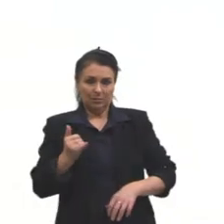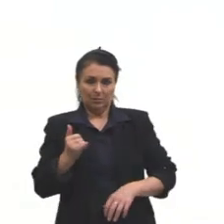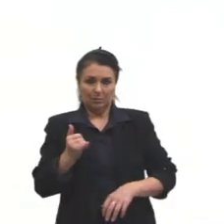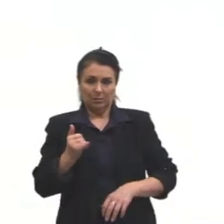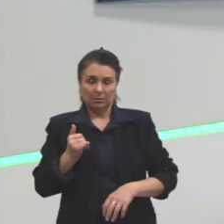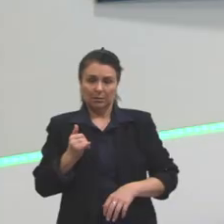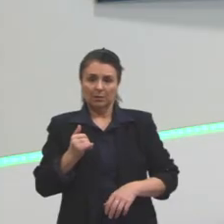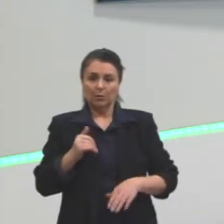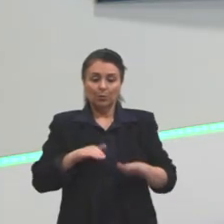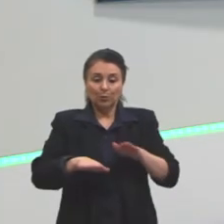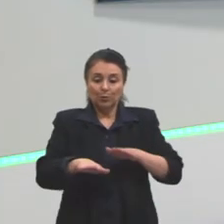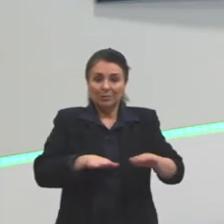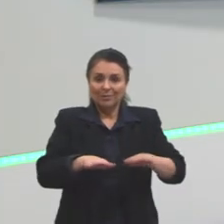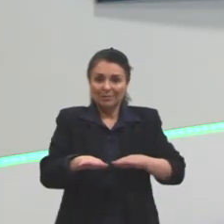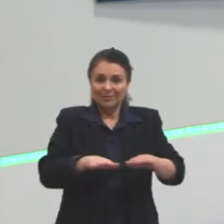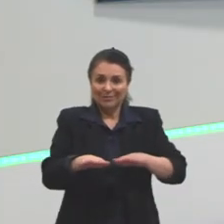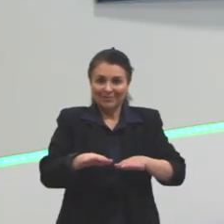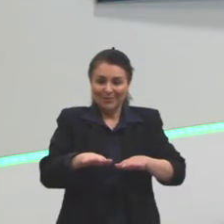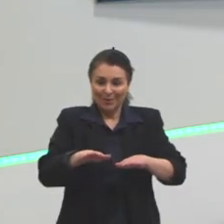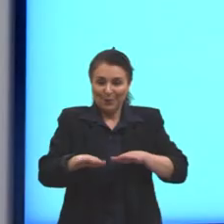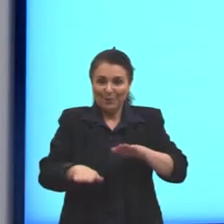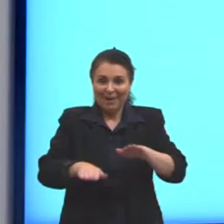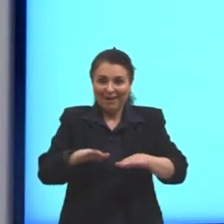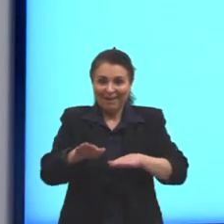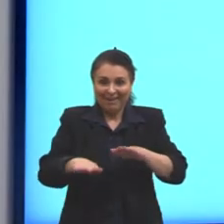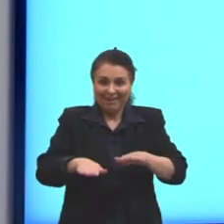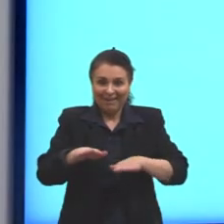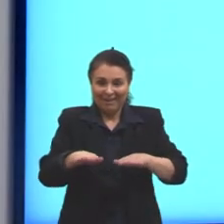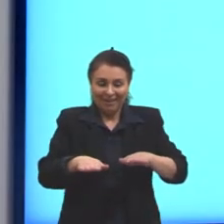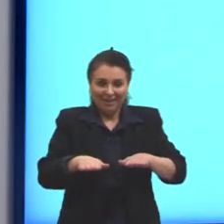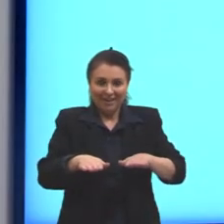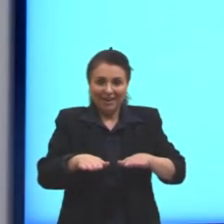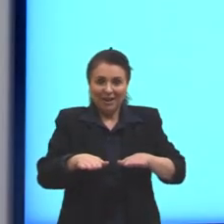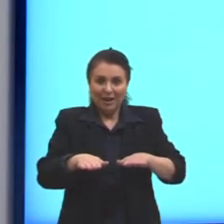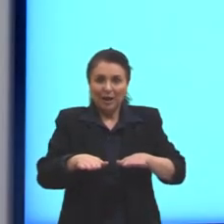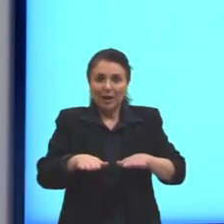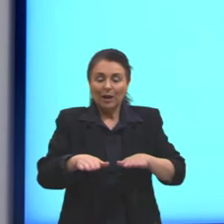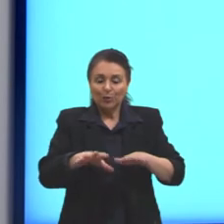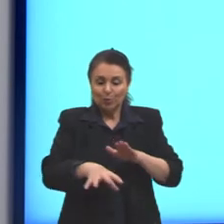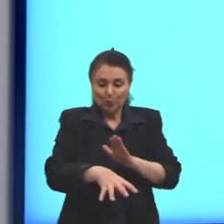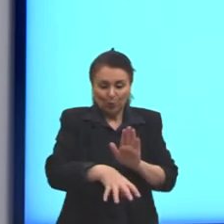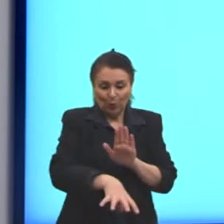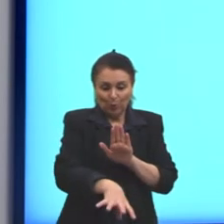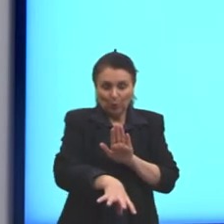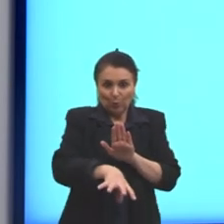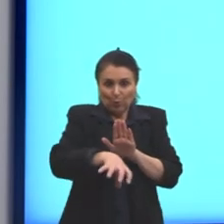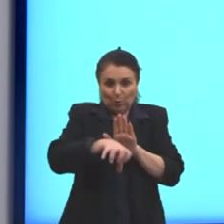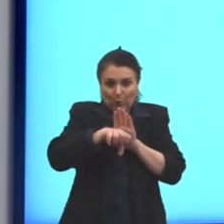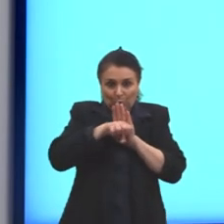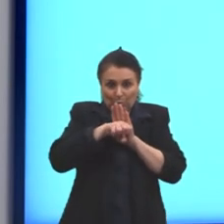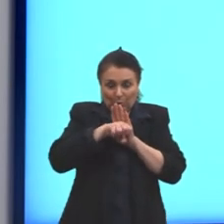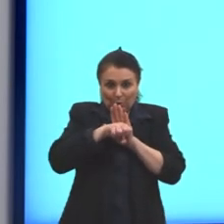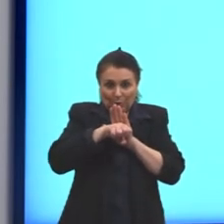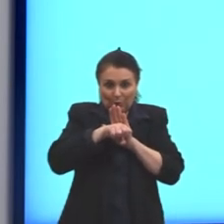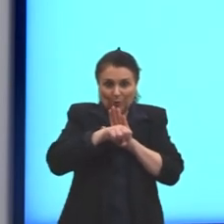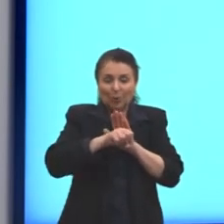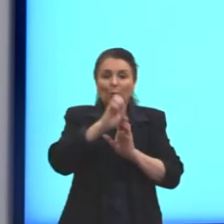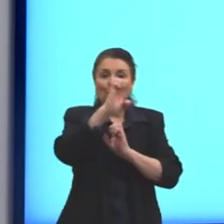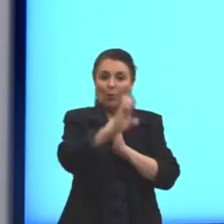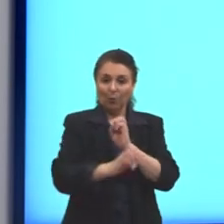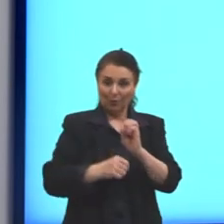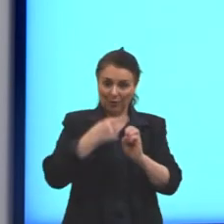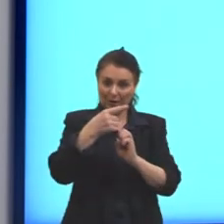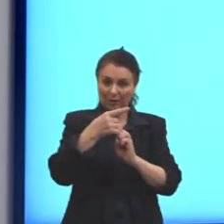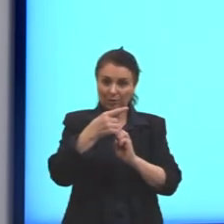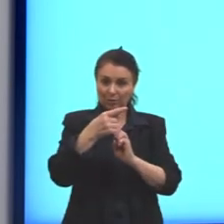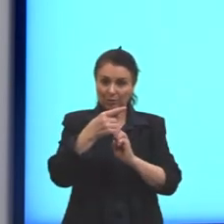você limpou né os pés no tapete você arrancou alguns elétrons desse tapete e esses elétrons passaram